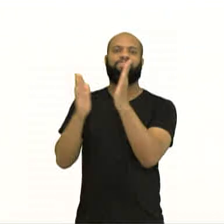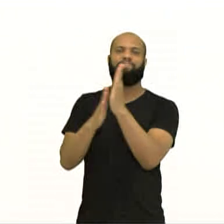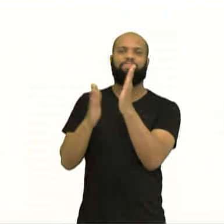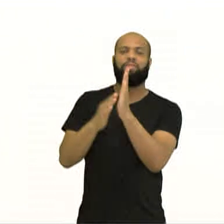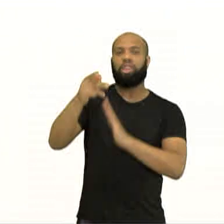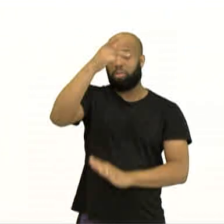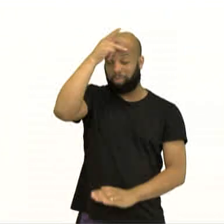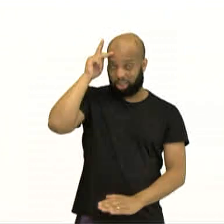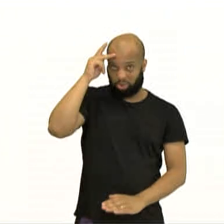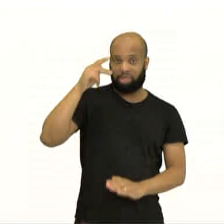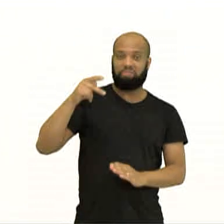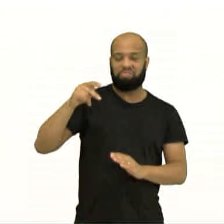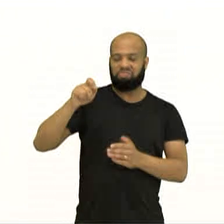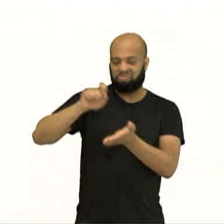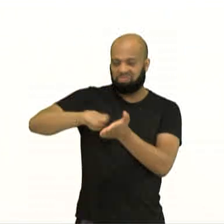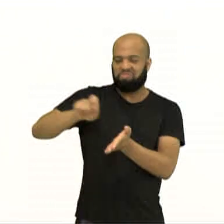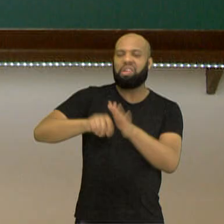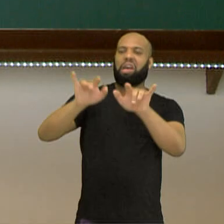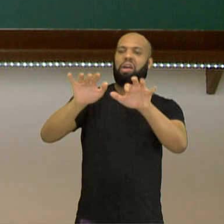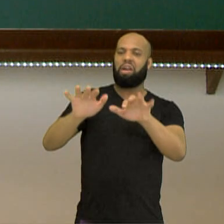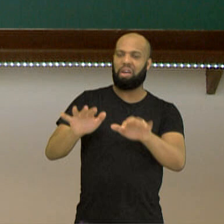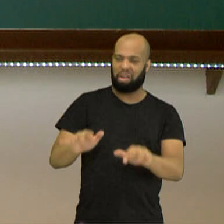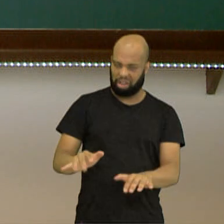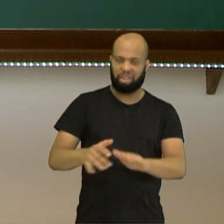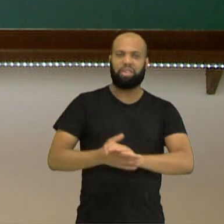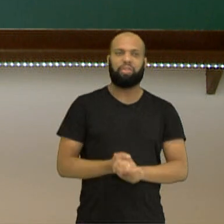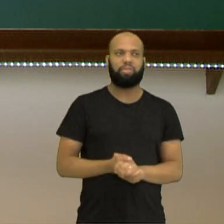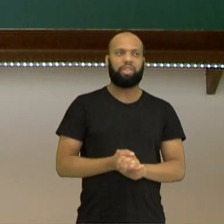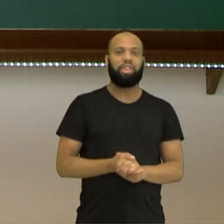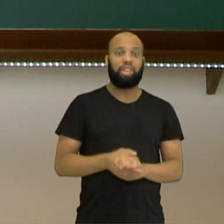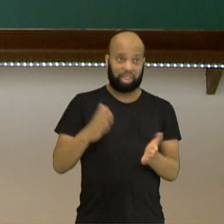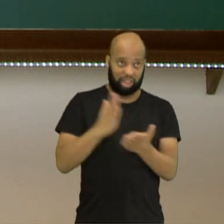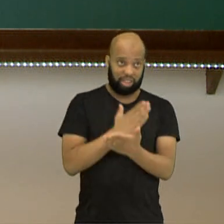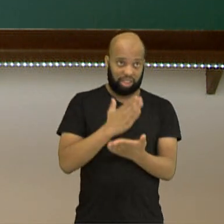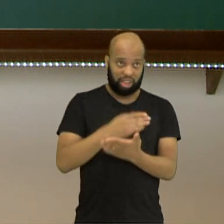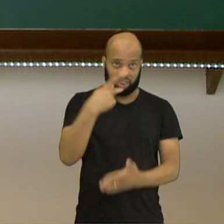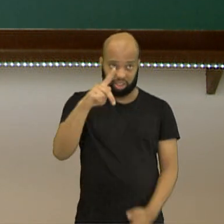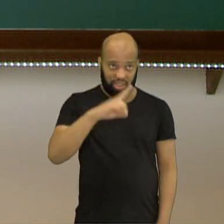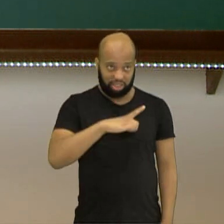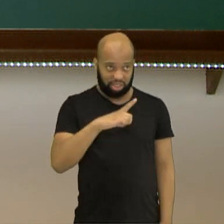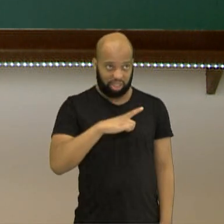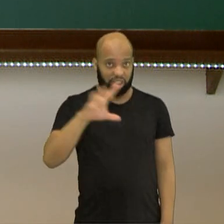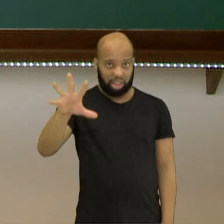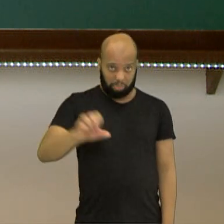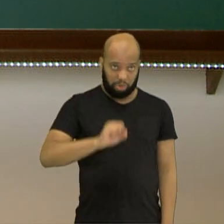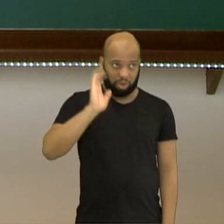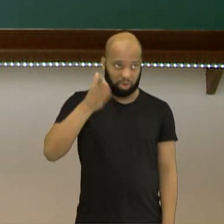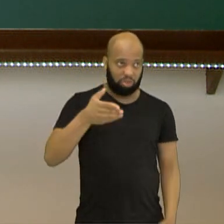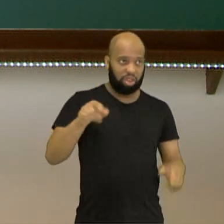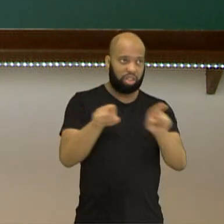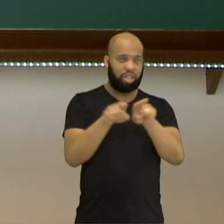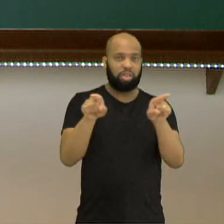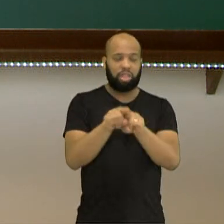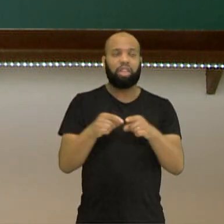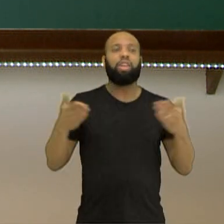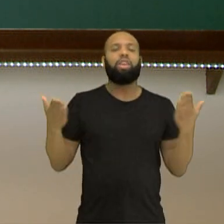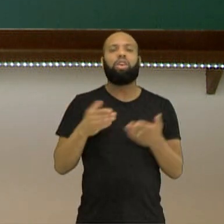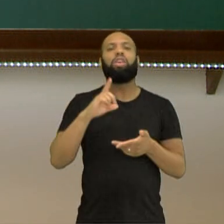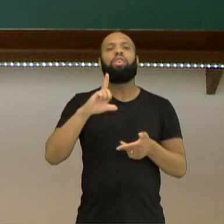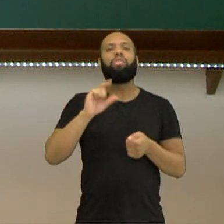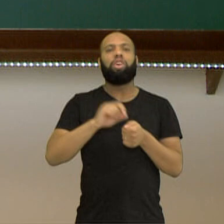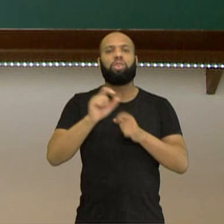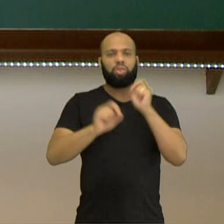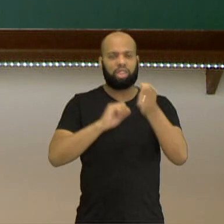pro jornalista, né? Tá com o caderno aí? Tá, né? Pegou já aquela hora lá atrás. E agora, vamos